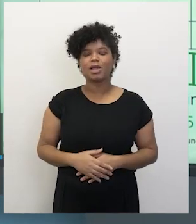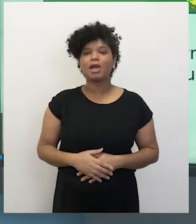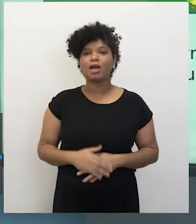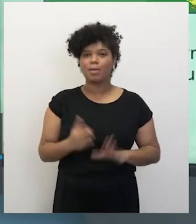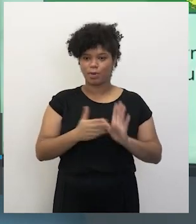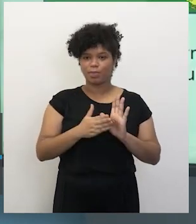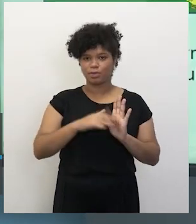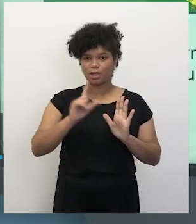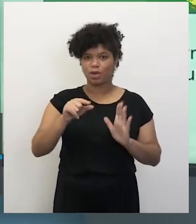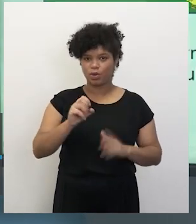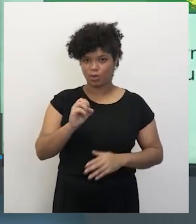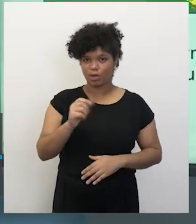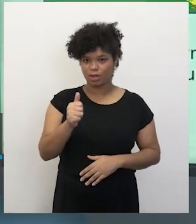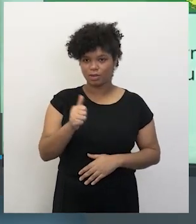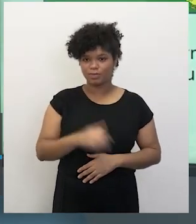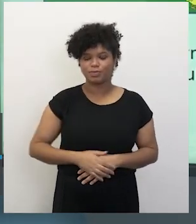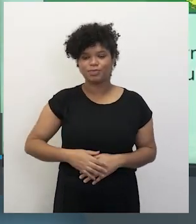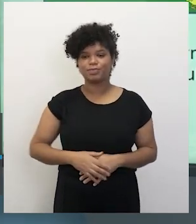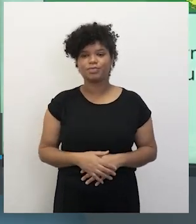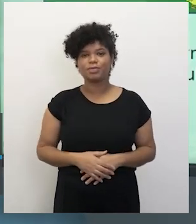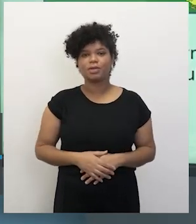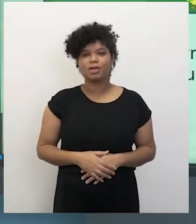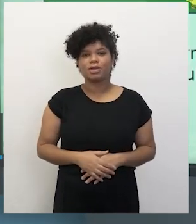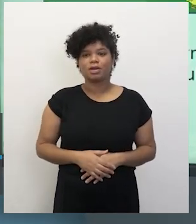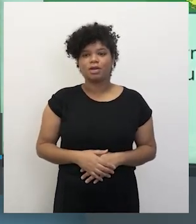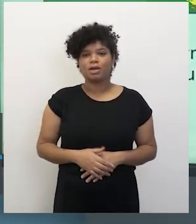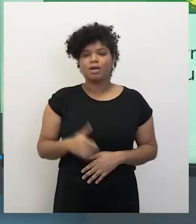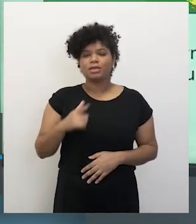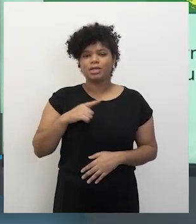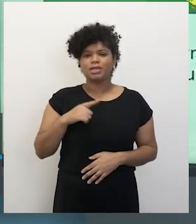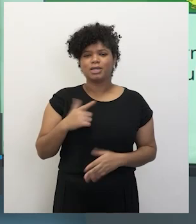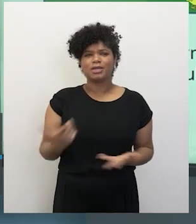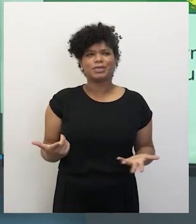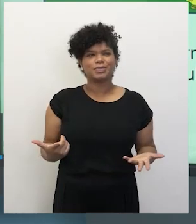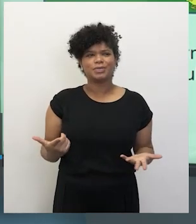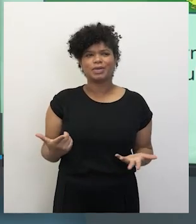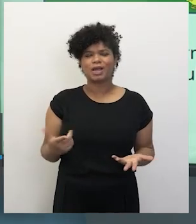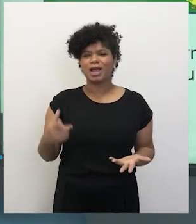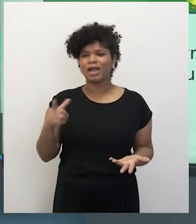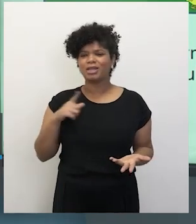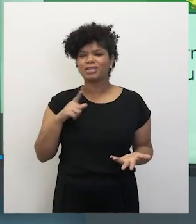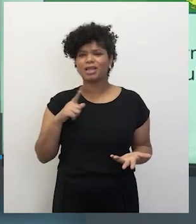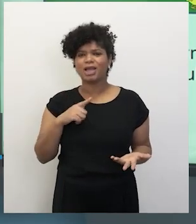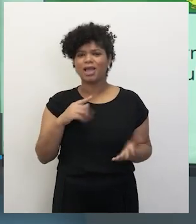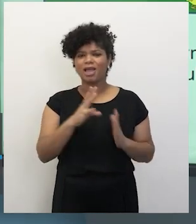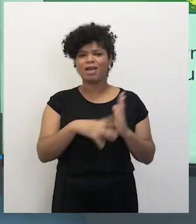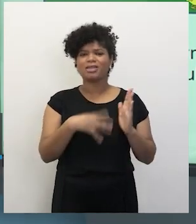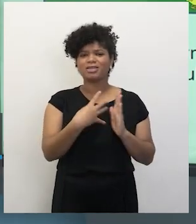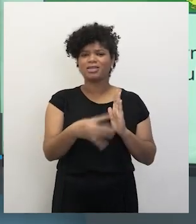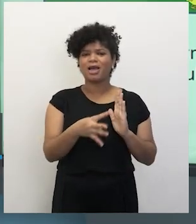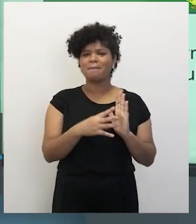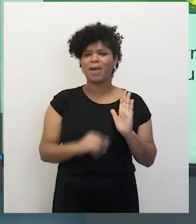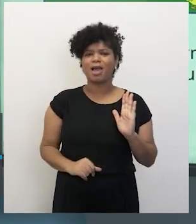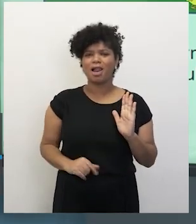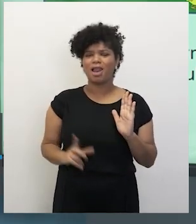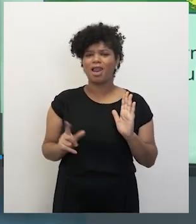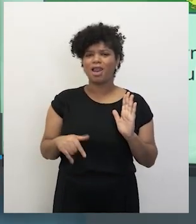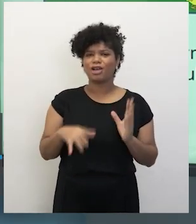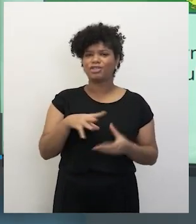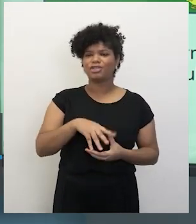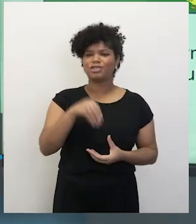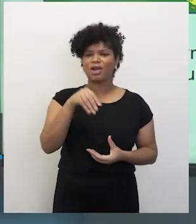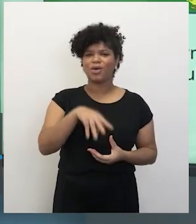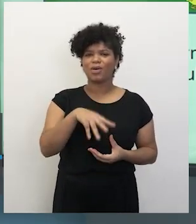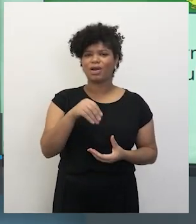bem? Bom, vamos falar um pouquinho, né? Parece que está saindo, né? Você está numa tabela de salgadinho, tá? Aí vai falar de área,